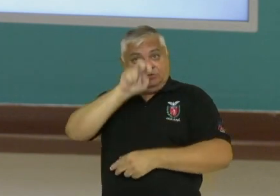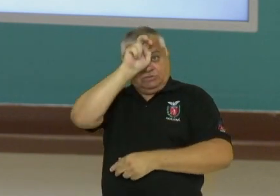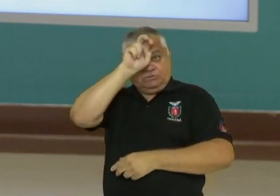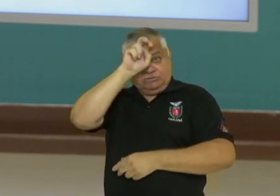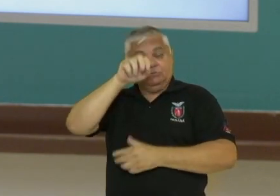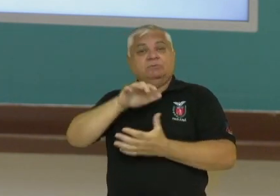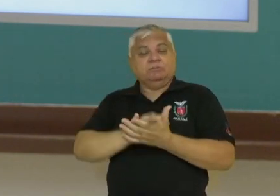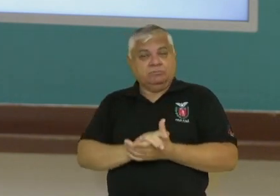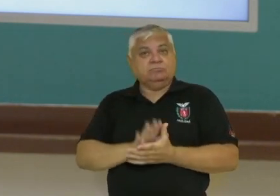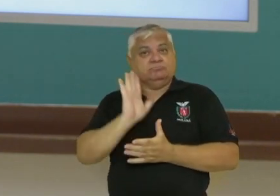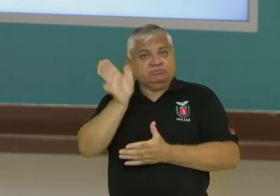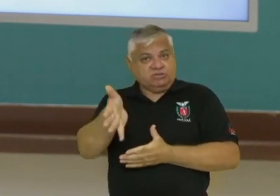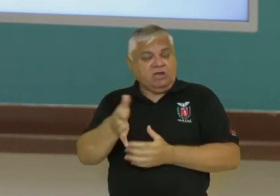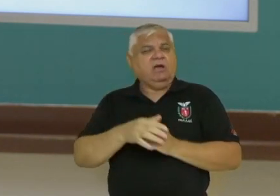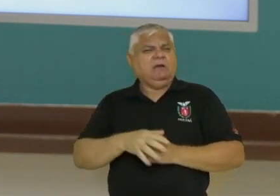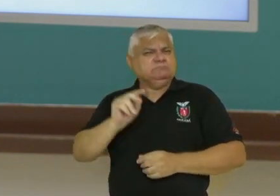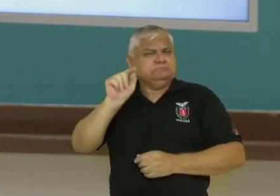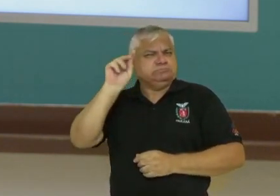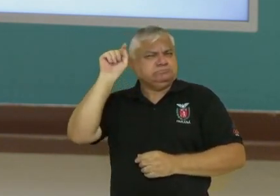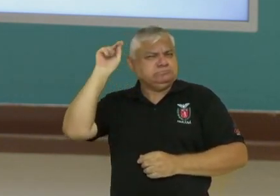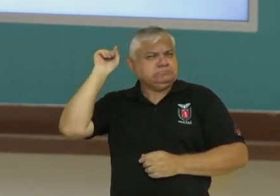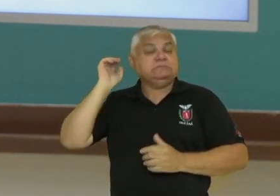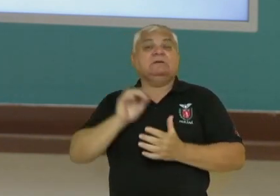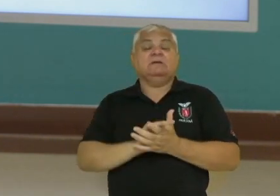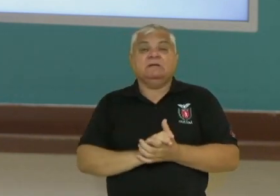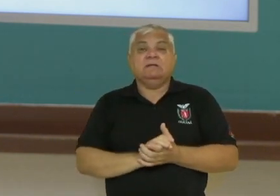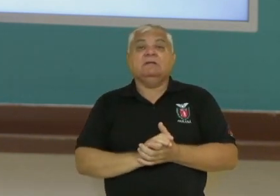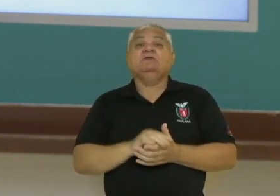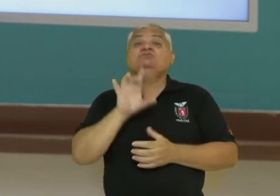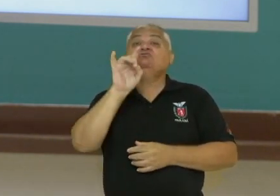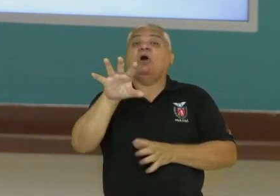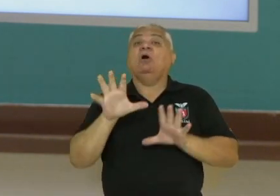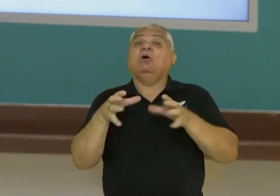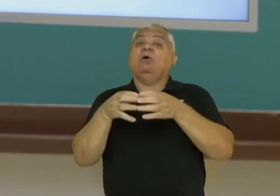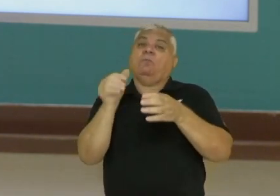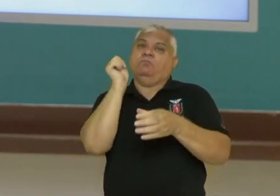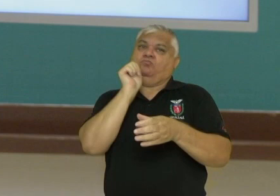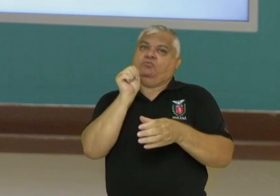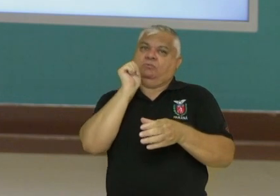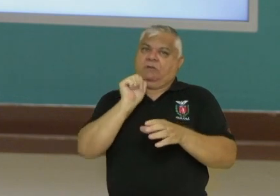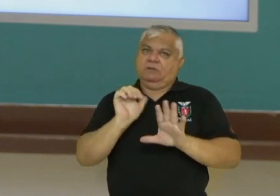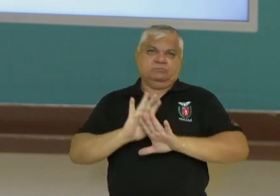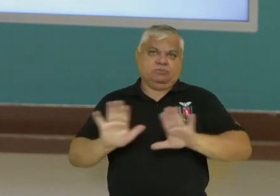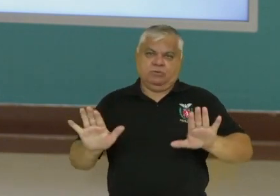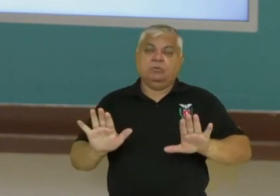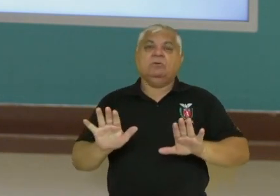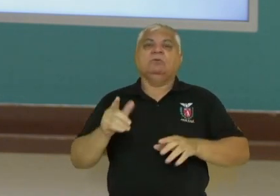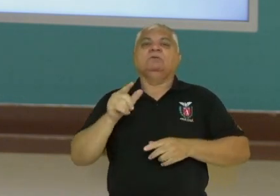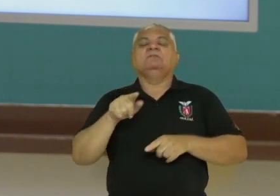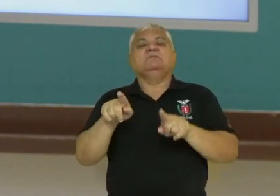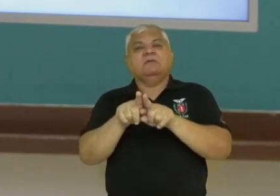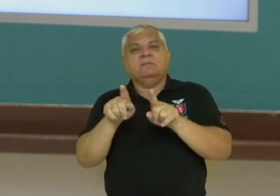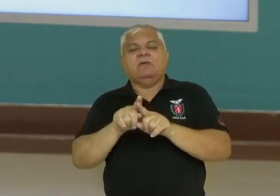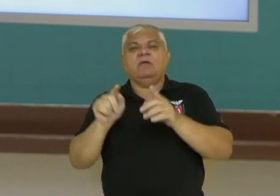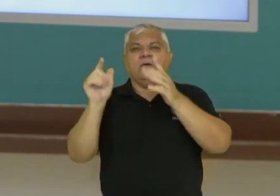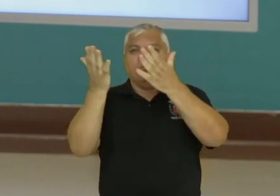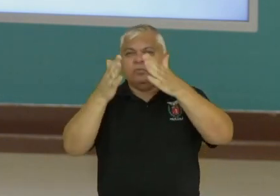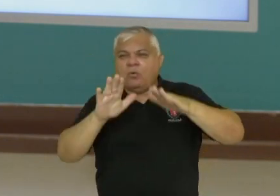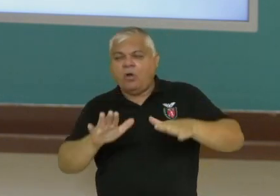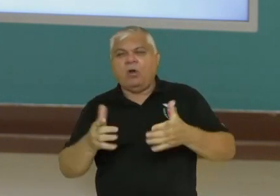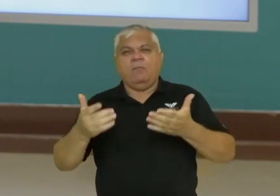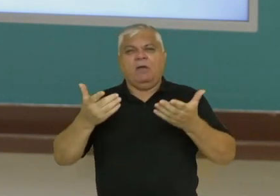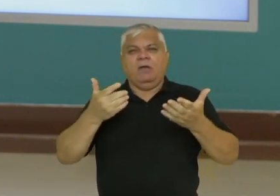dança já datada ali do Egito Antigo, ela era praticada por mulheres, muitas vezes como forma e culto